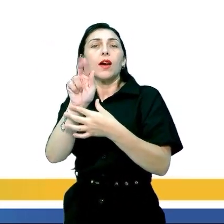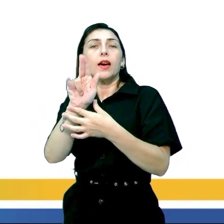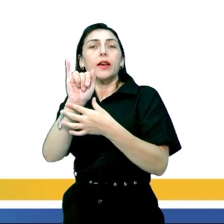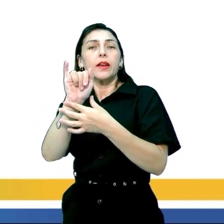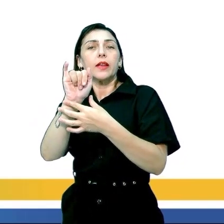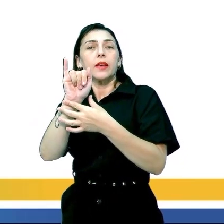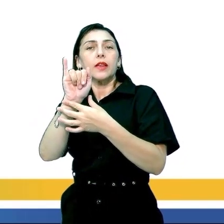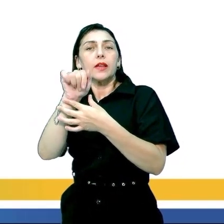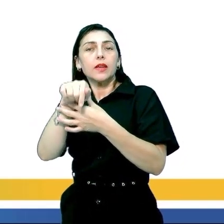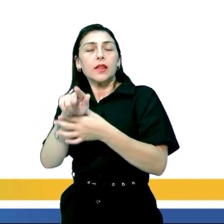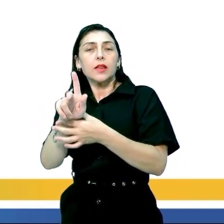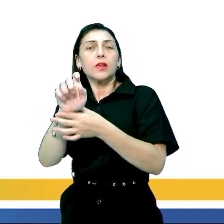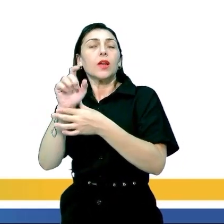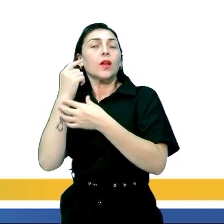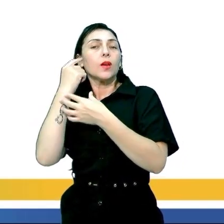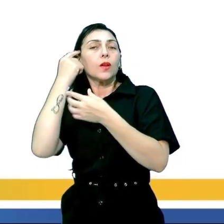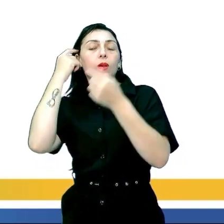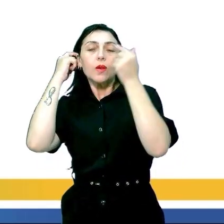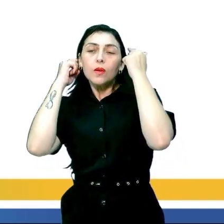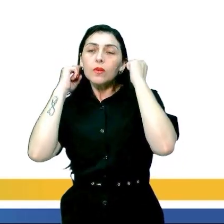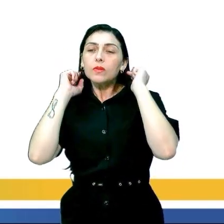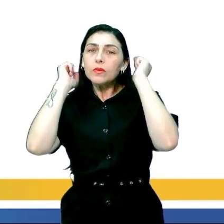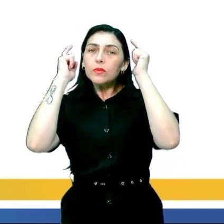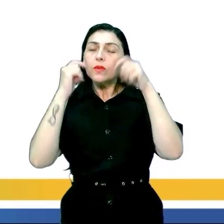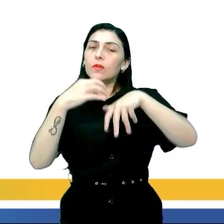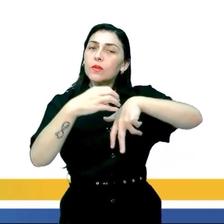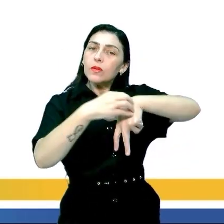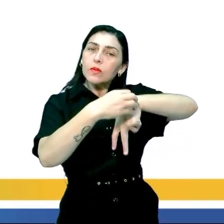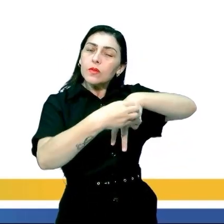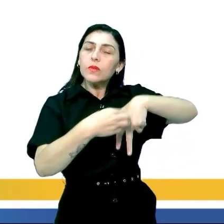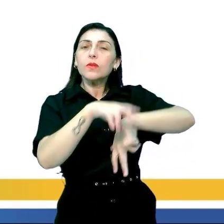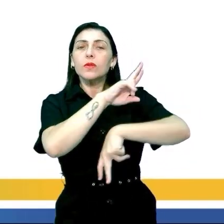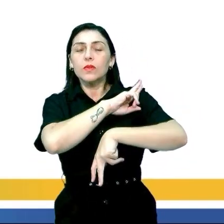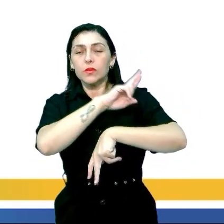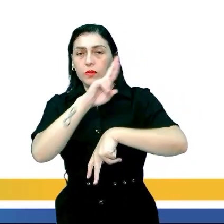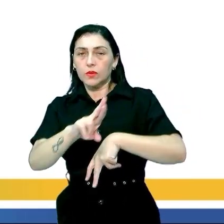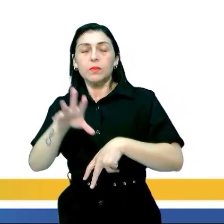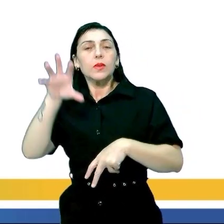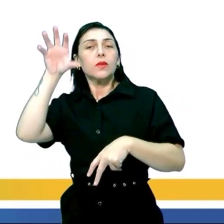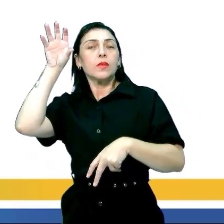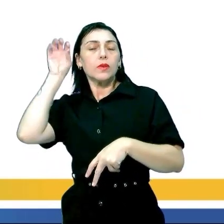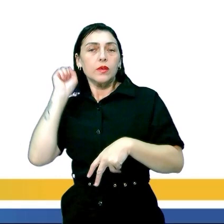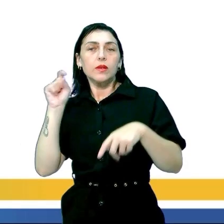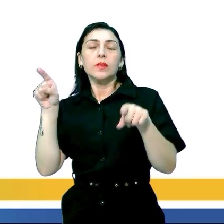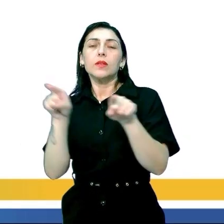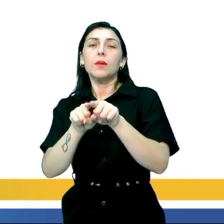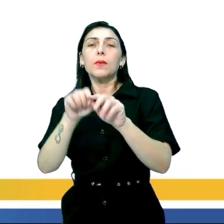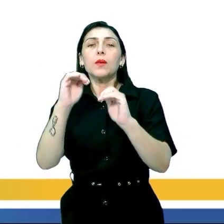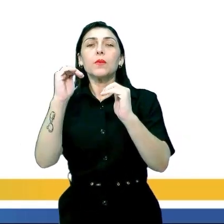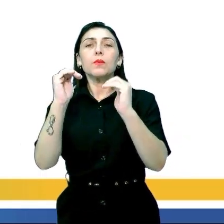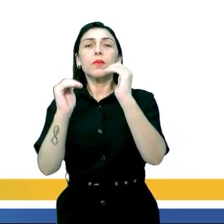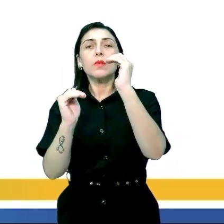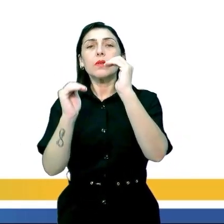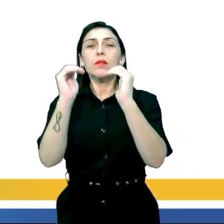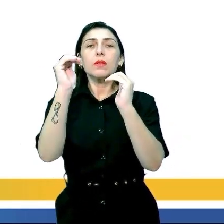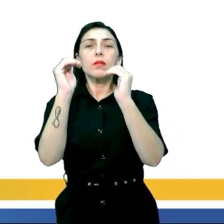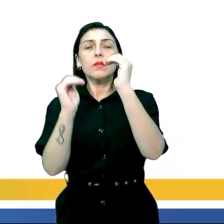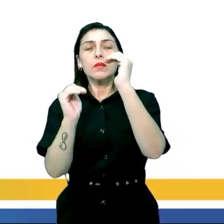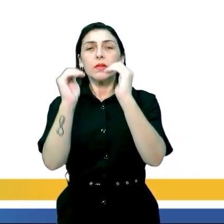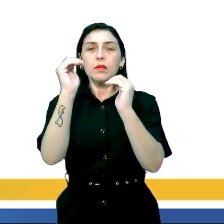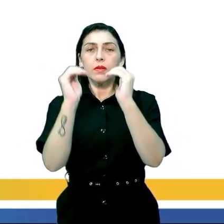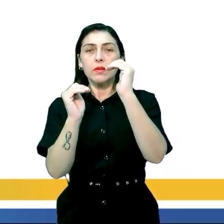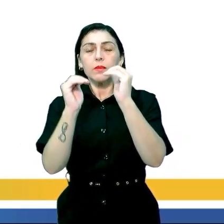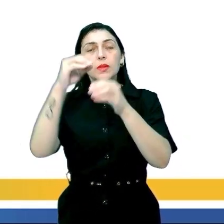certo? E os ouvidos, pessoal, eles são os órgãos responsáveis pela audição e pelo equilíbrio, tá certo?